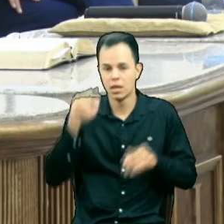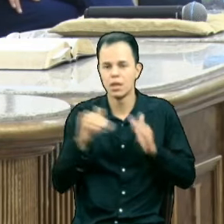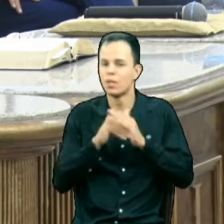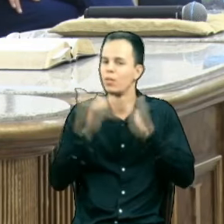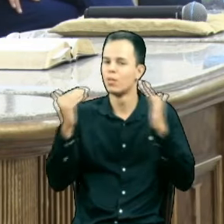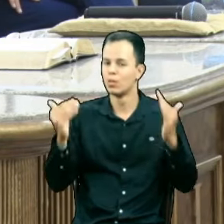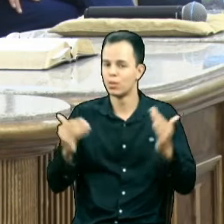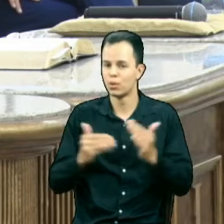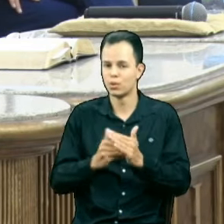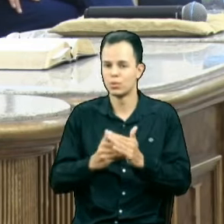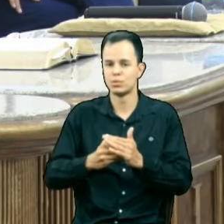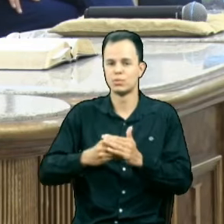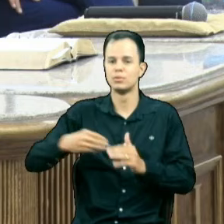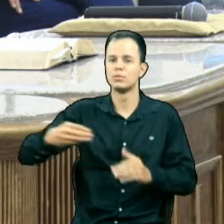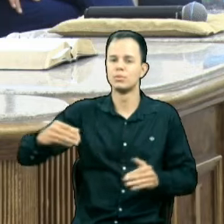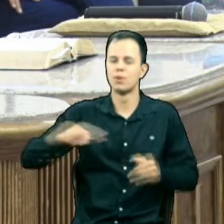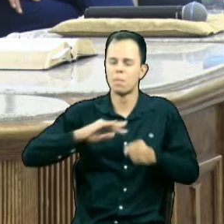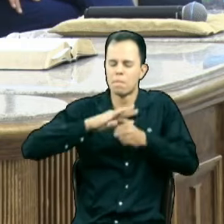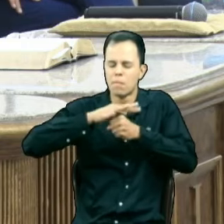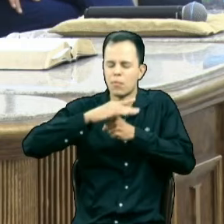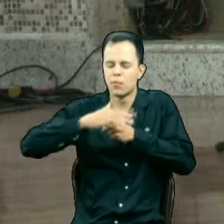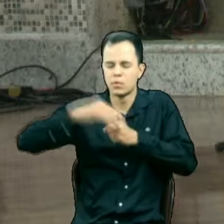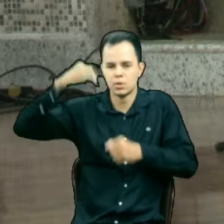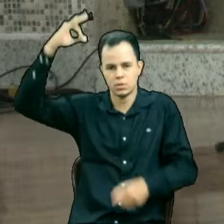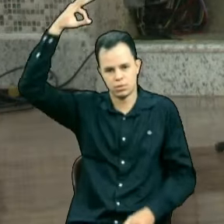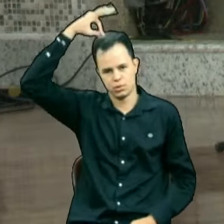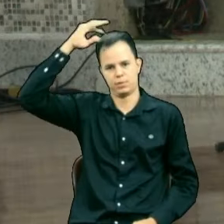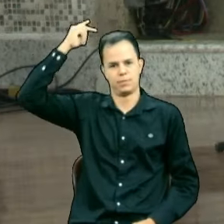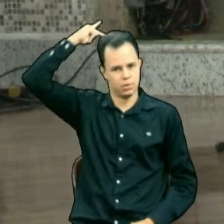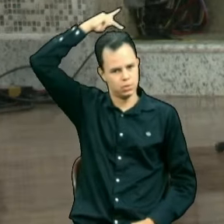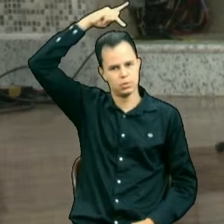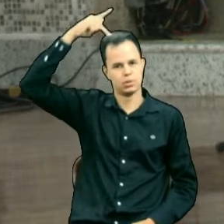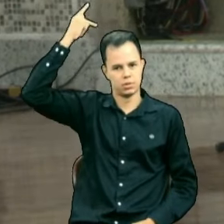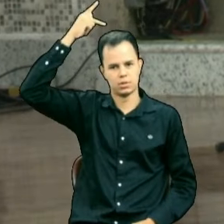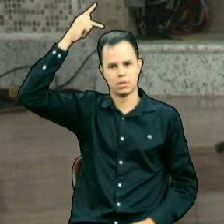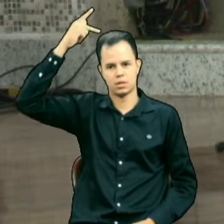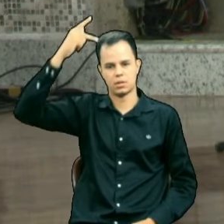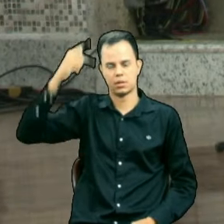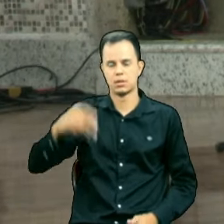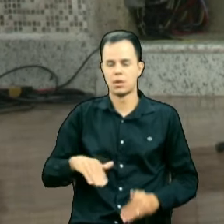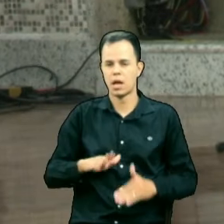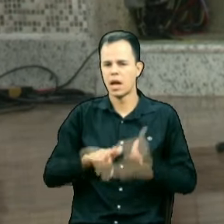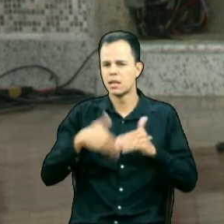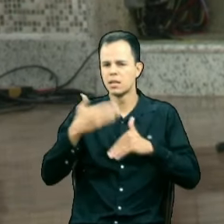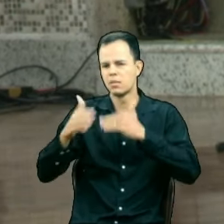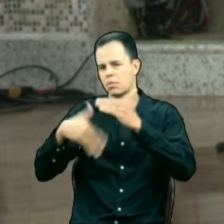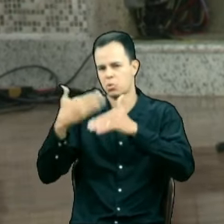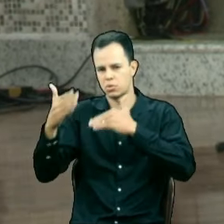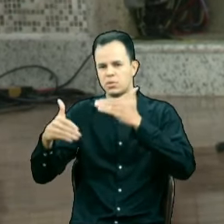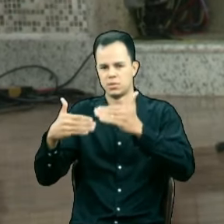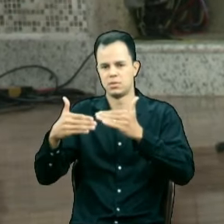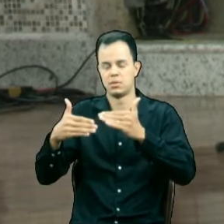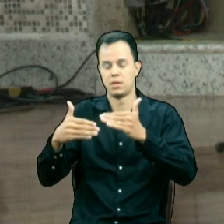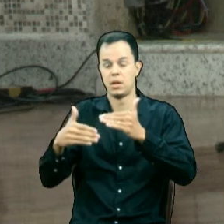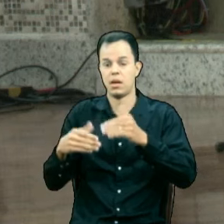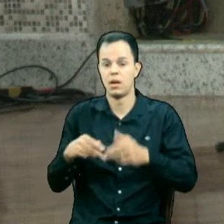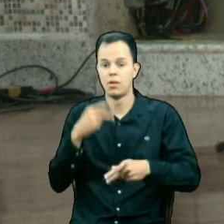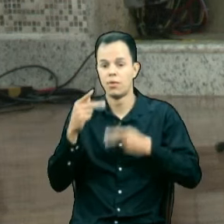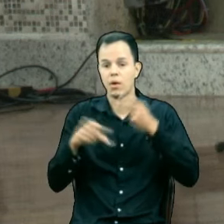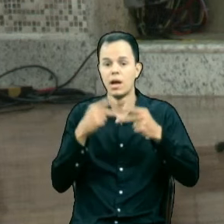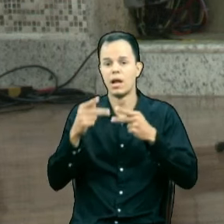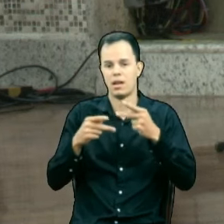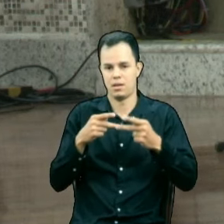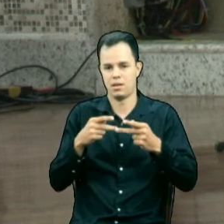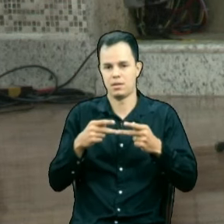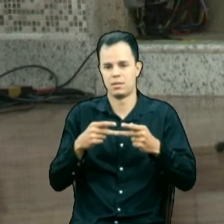passou entre Atos 2 e 4 mas se continuar lendo apelo Nobre lata não sei quanto vai dizer que foram Cheios do Espírito